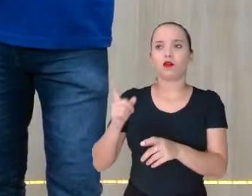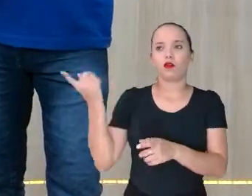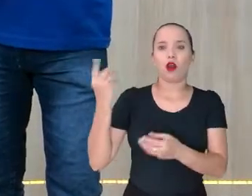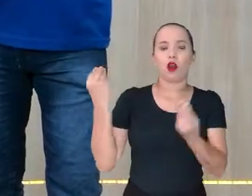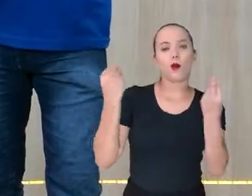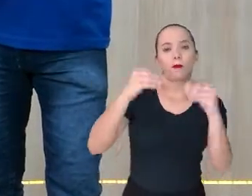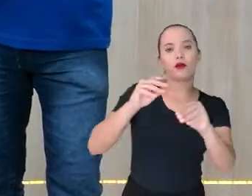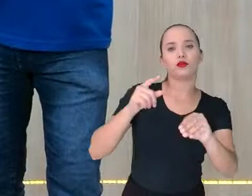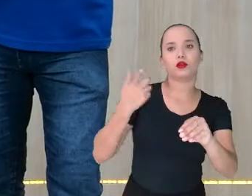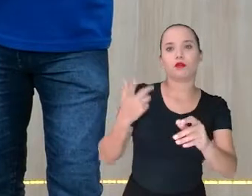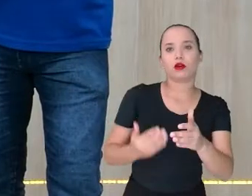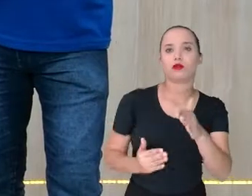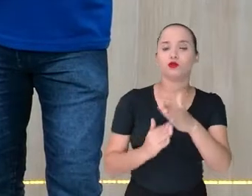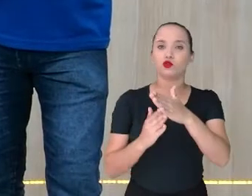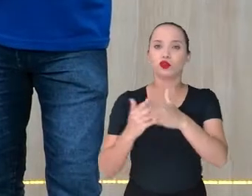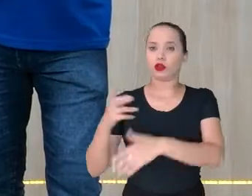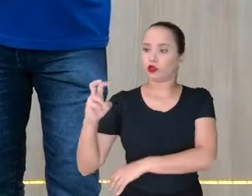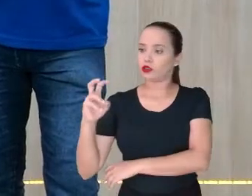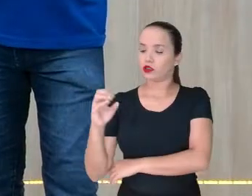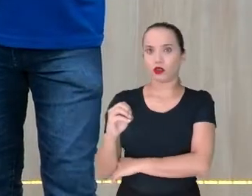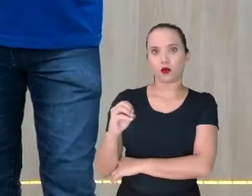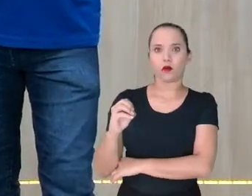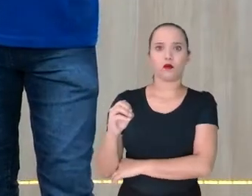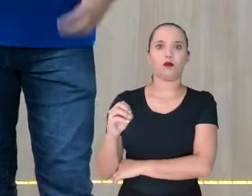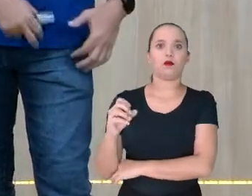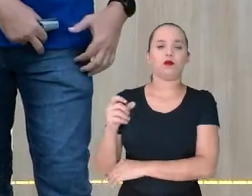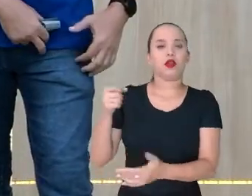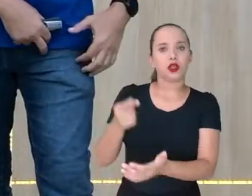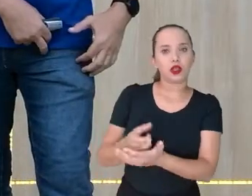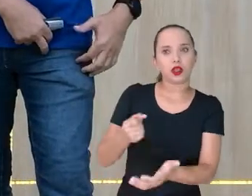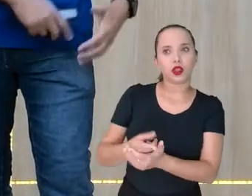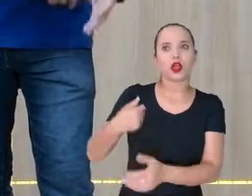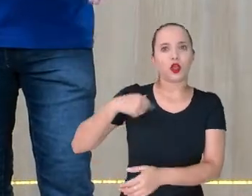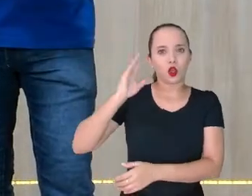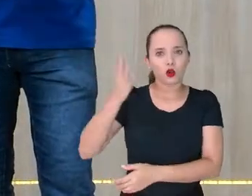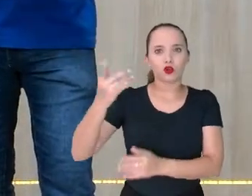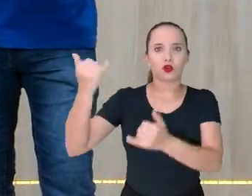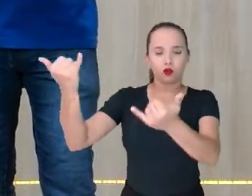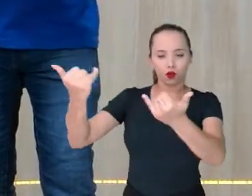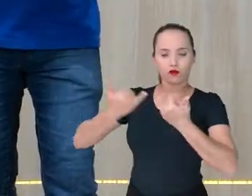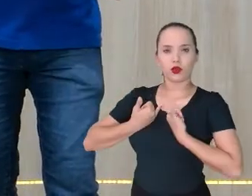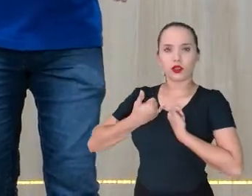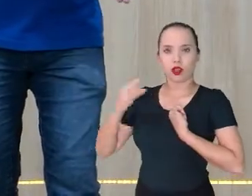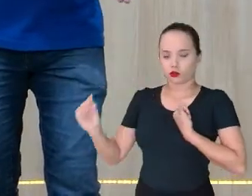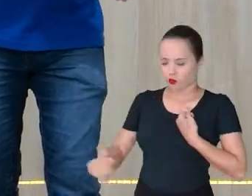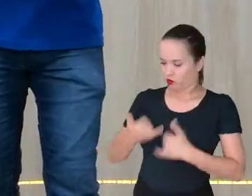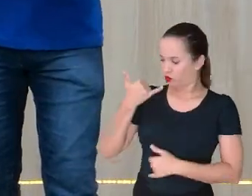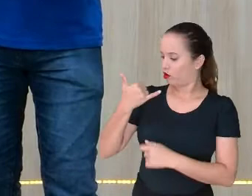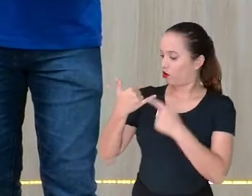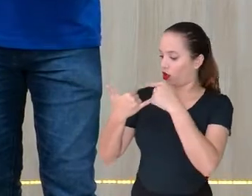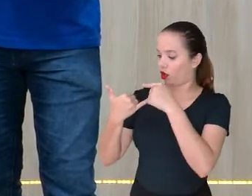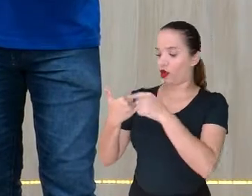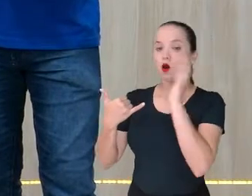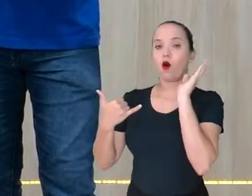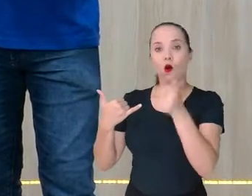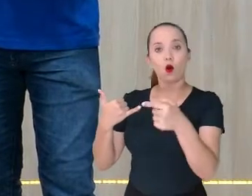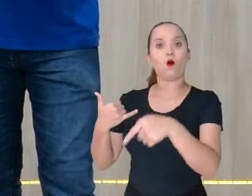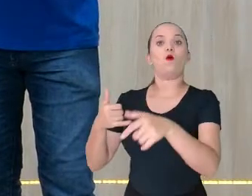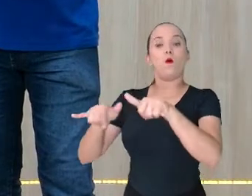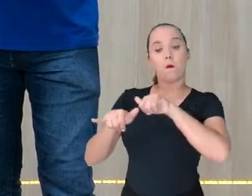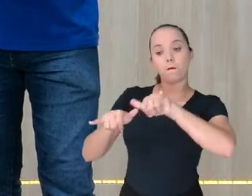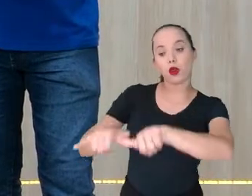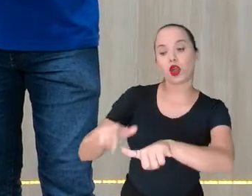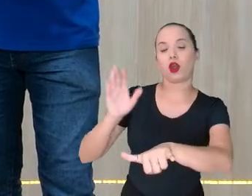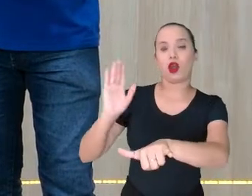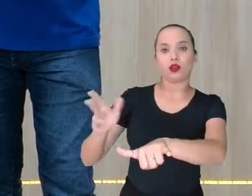ó, para quando chegar em 50, eu já receber no meu celular a mensagem de texto, ó, supermercado de